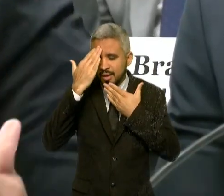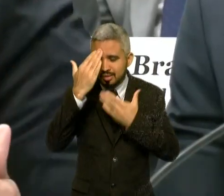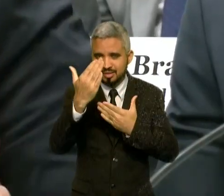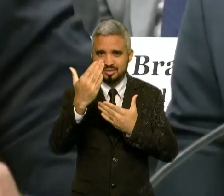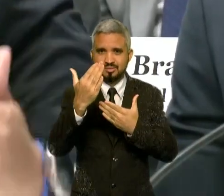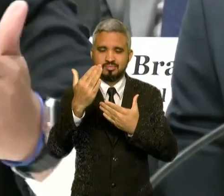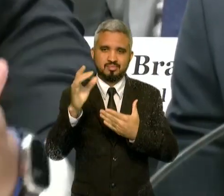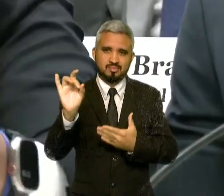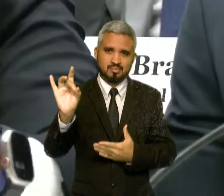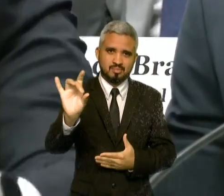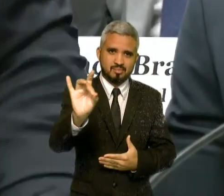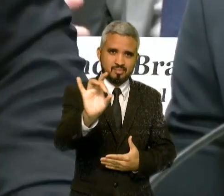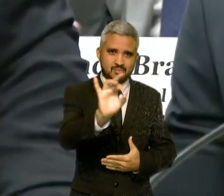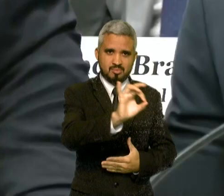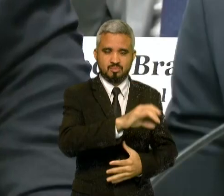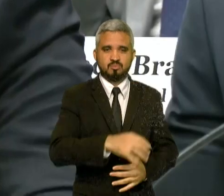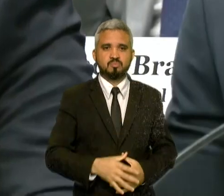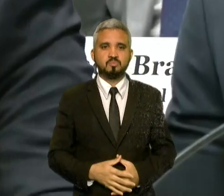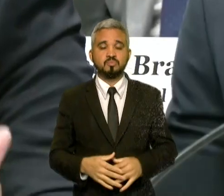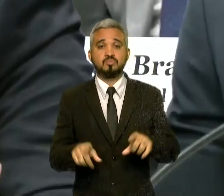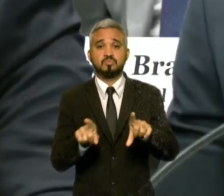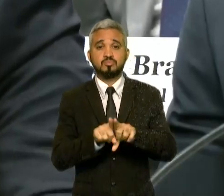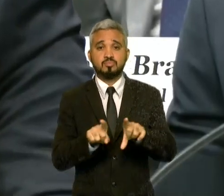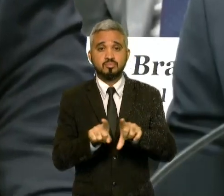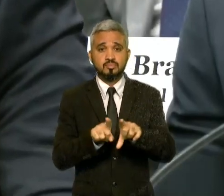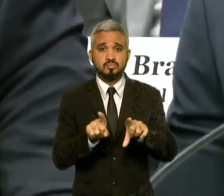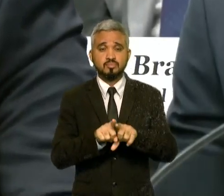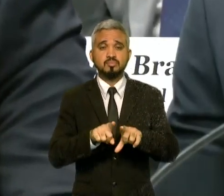que as inaugurações que nós vamos ter aqui no dia de amanhã,